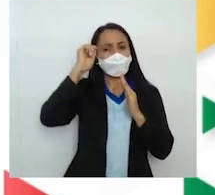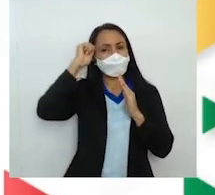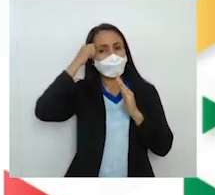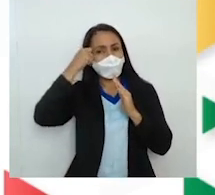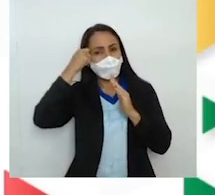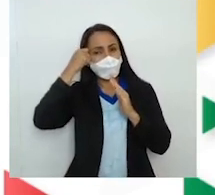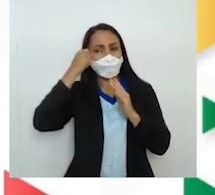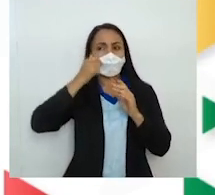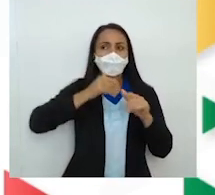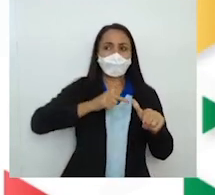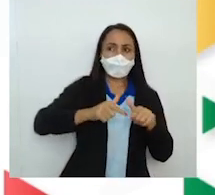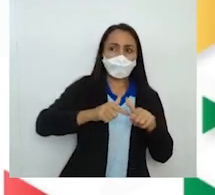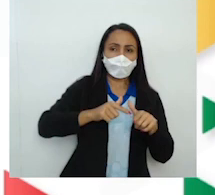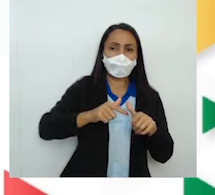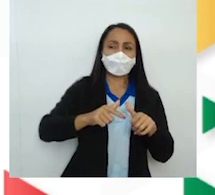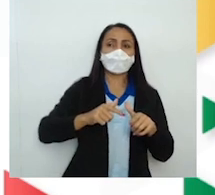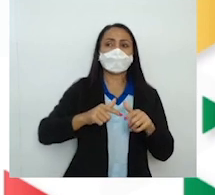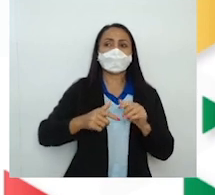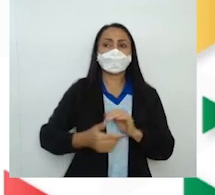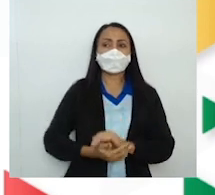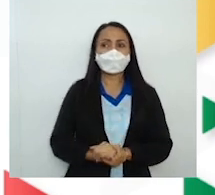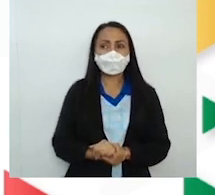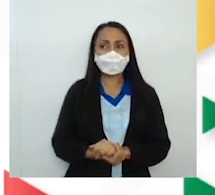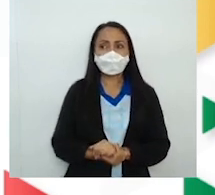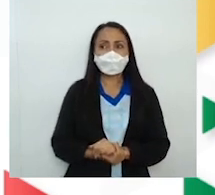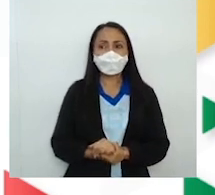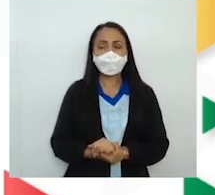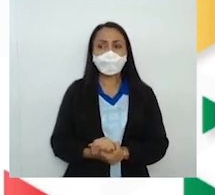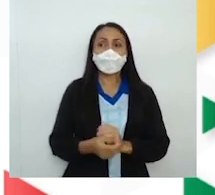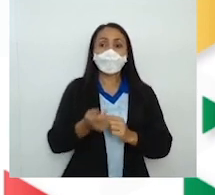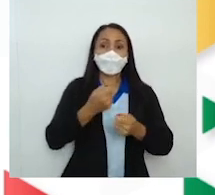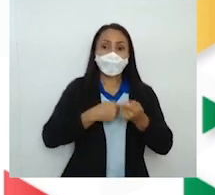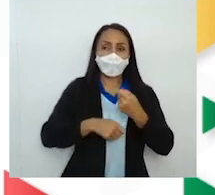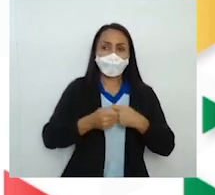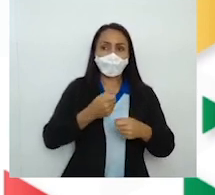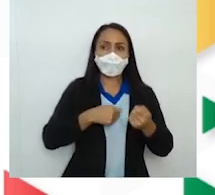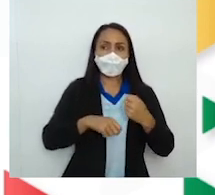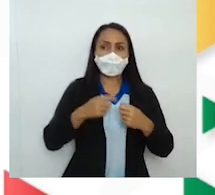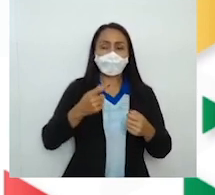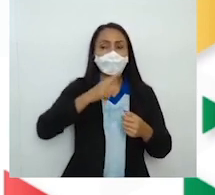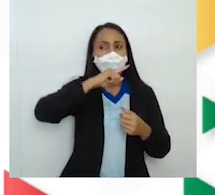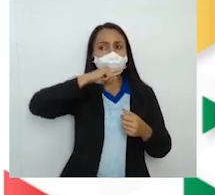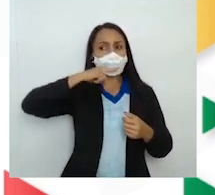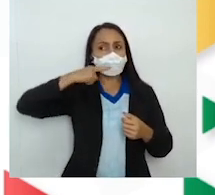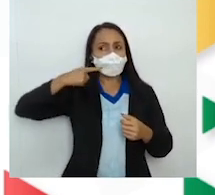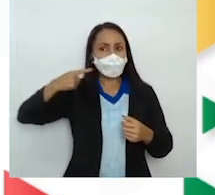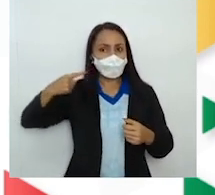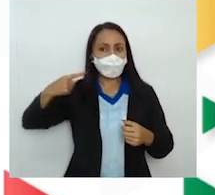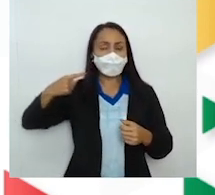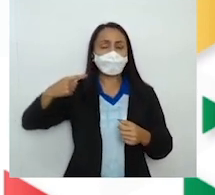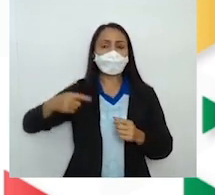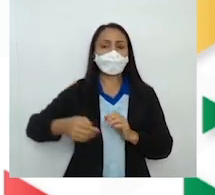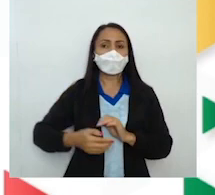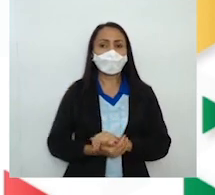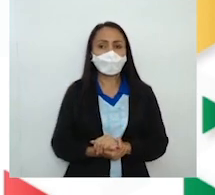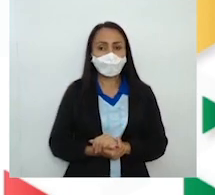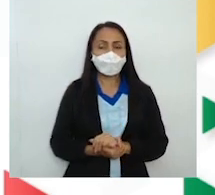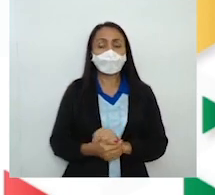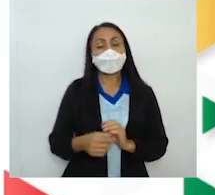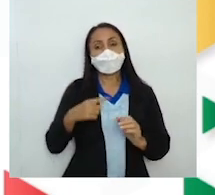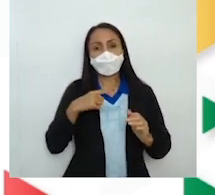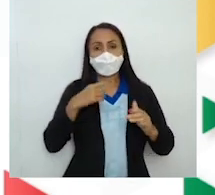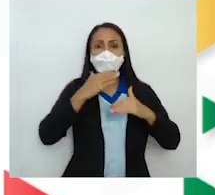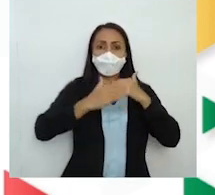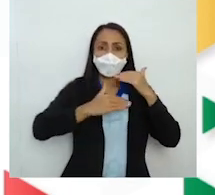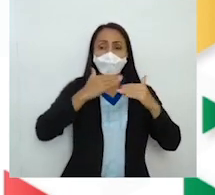escravos aí, escravizados saindo aí. O comércio, como o senhor falou, a questão da cana-de-açúcar, não é isso? Que gerou, não é? Tanto é